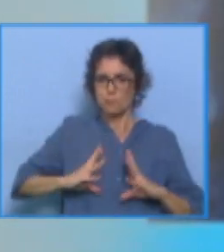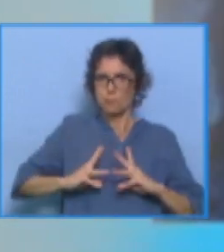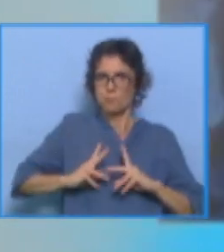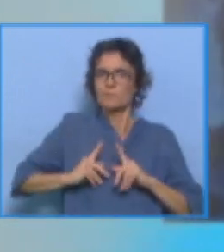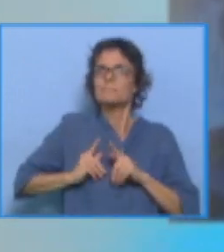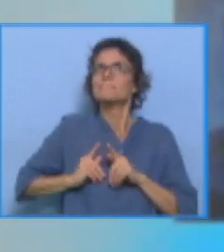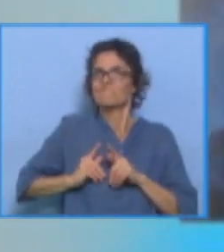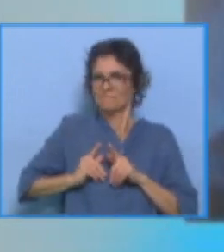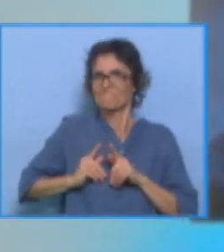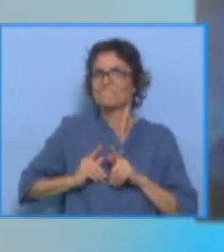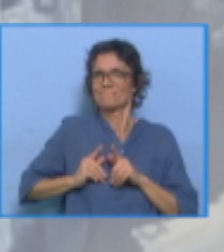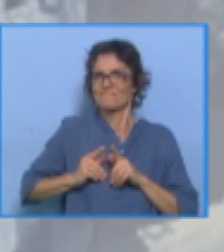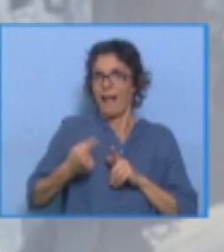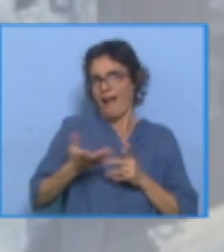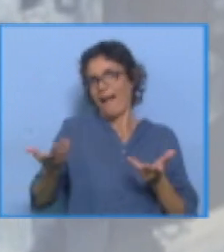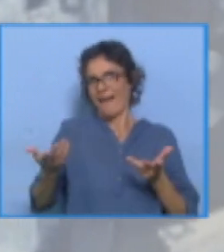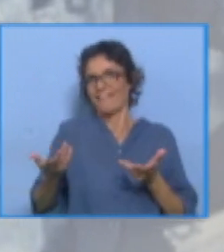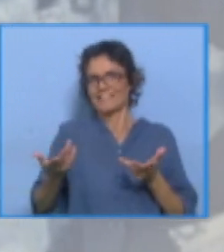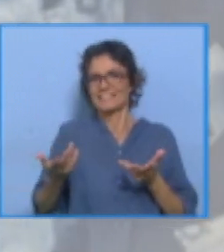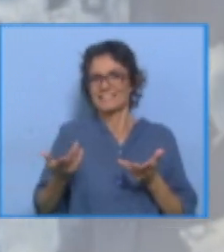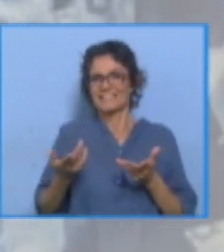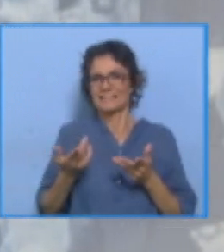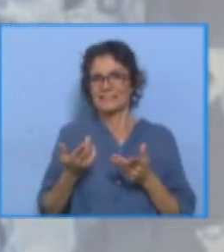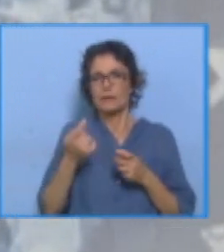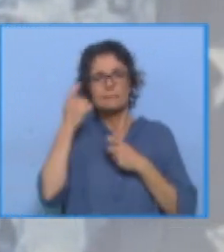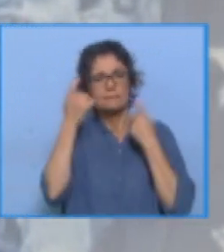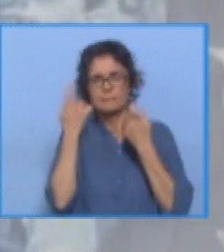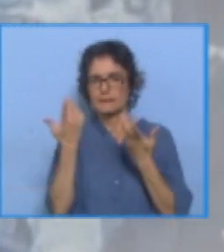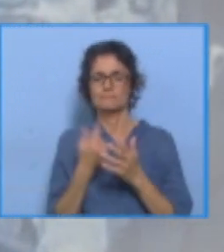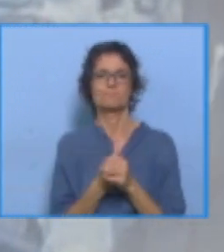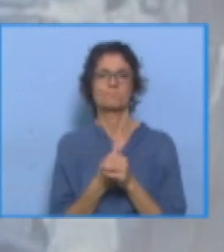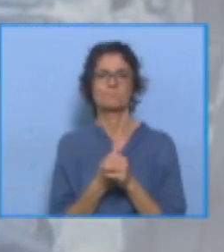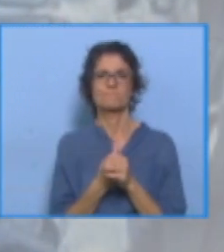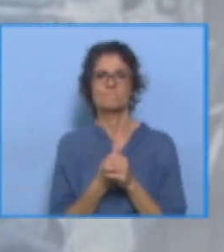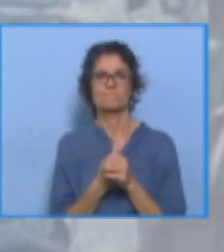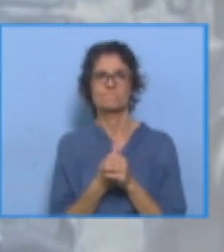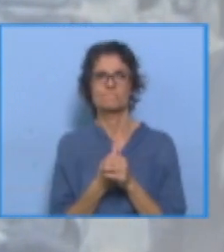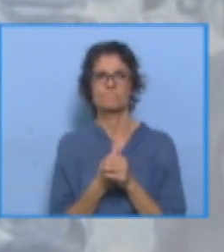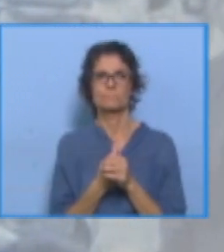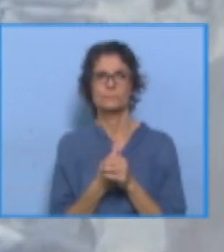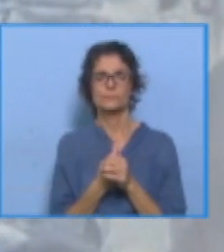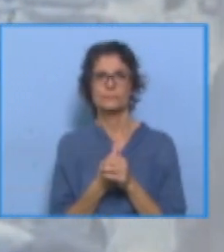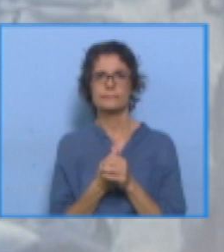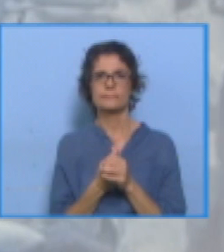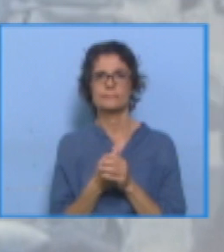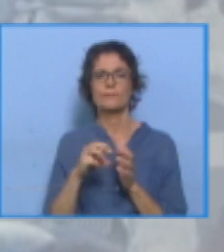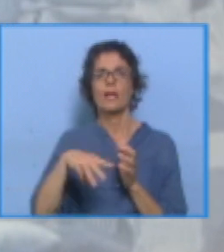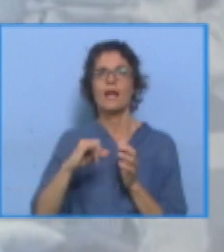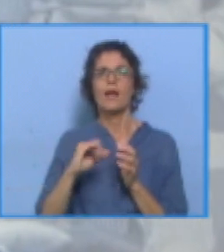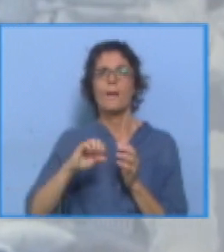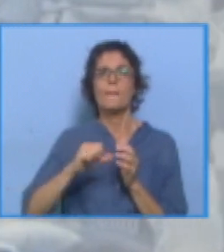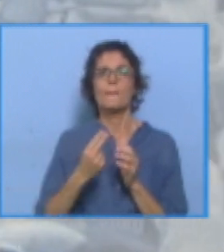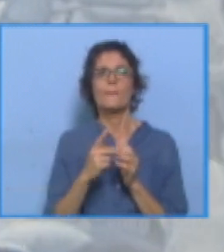vertente de discernimento um bocadinho daquilo que foi dito. Miguel, isto é um bocadinho o espírito das